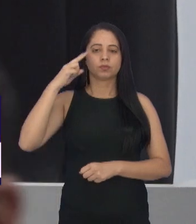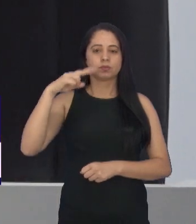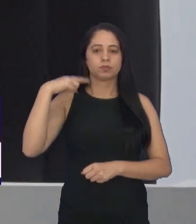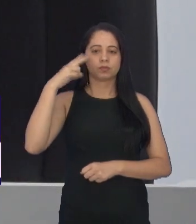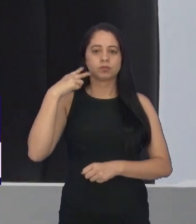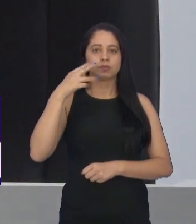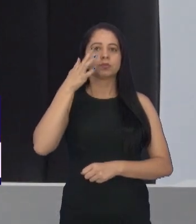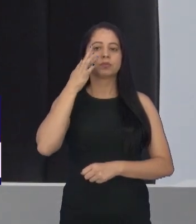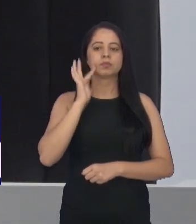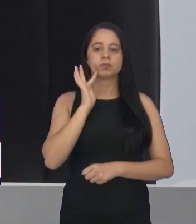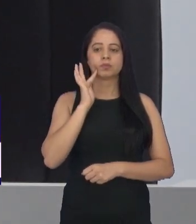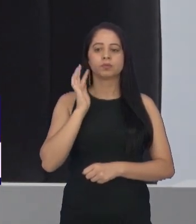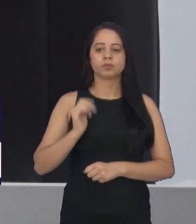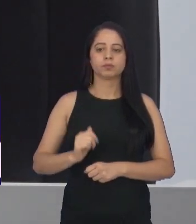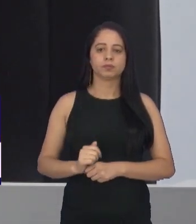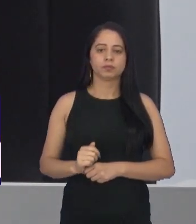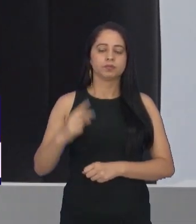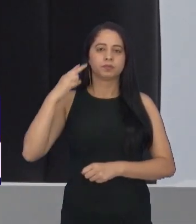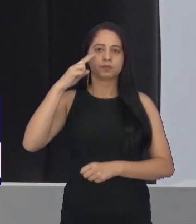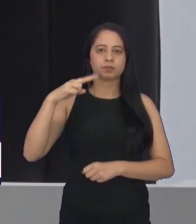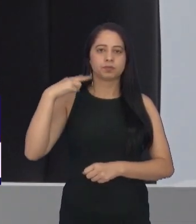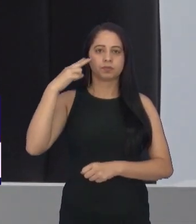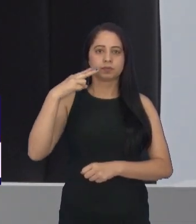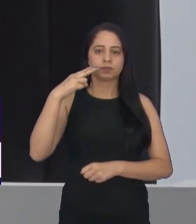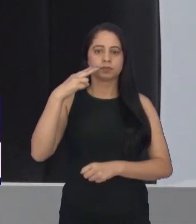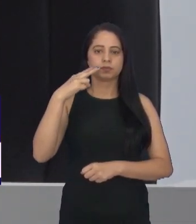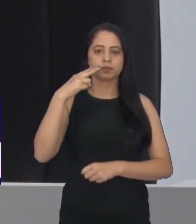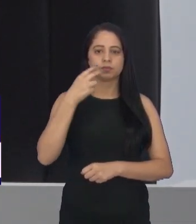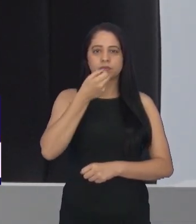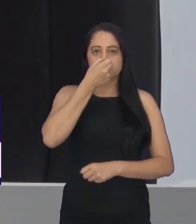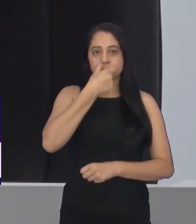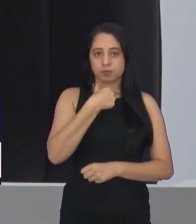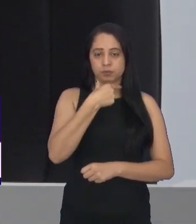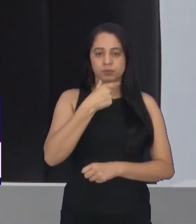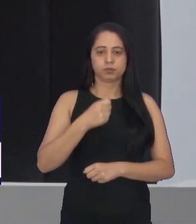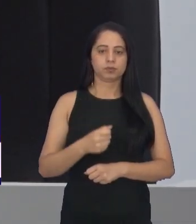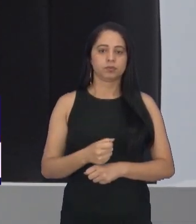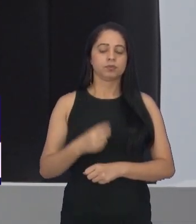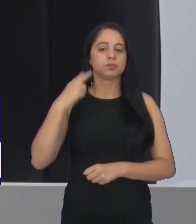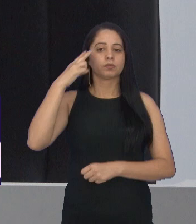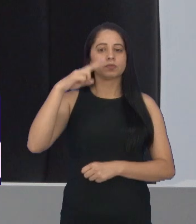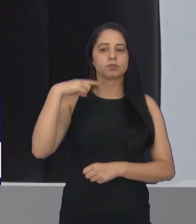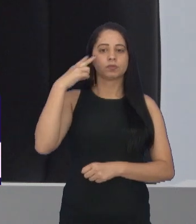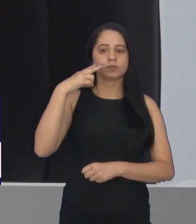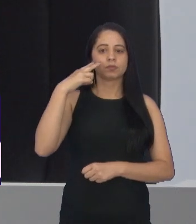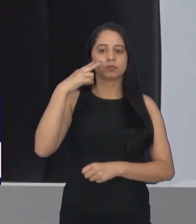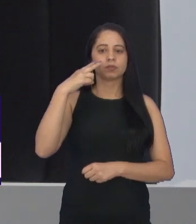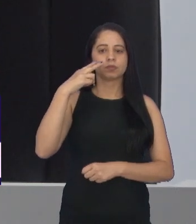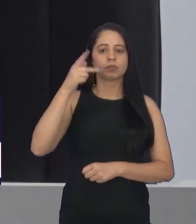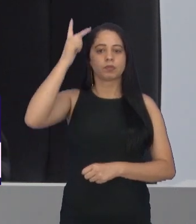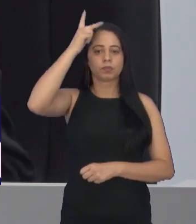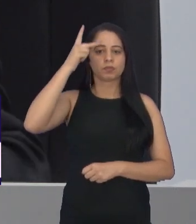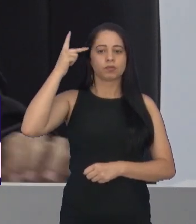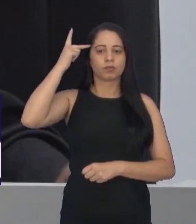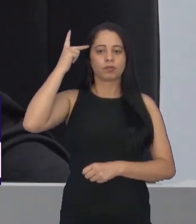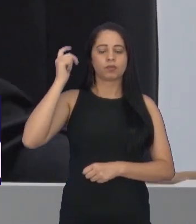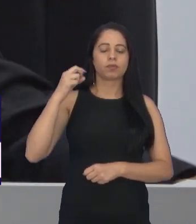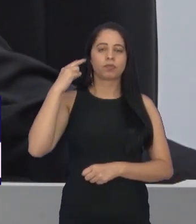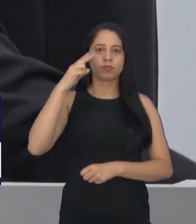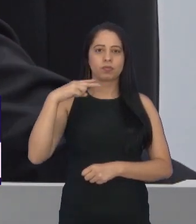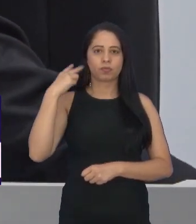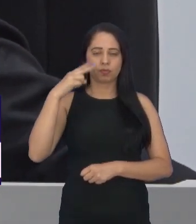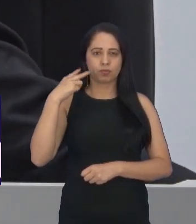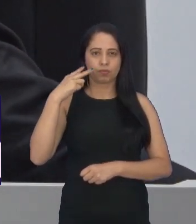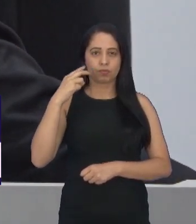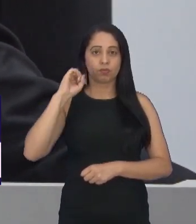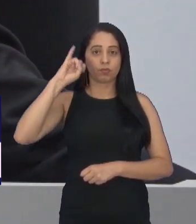vereador Fabião Zagueiro, vereador Roberto do Eleven, vereador Fernando Petiti,